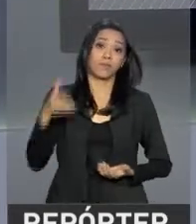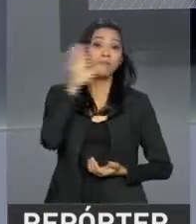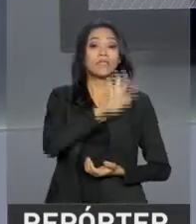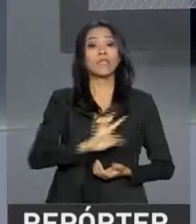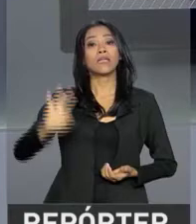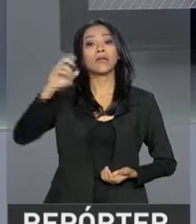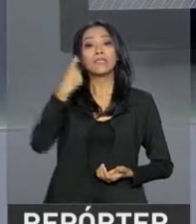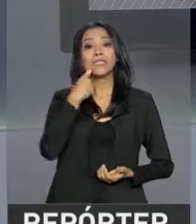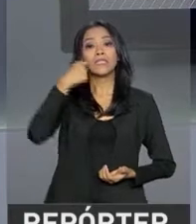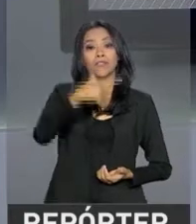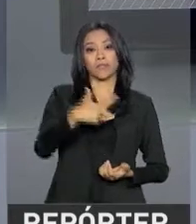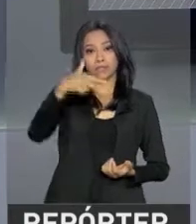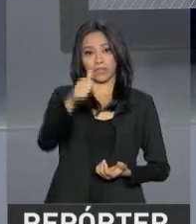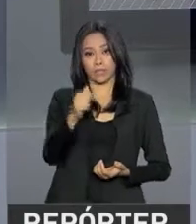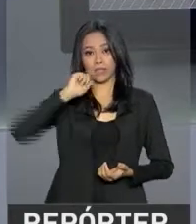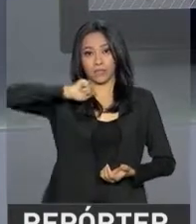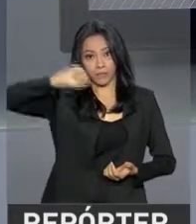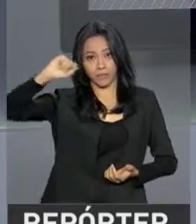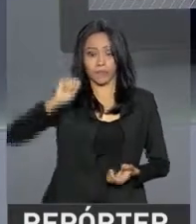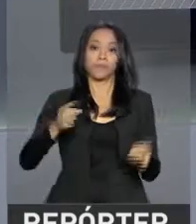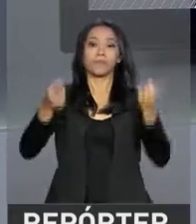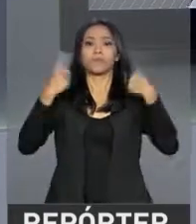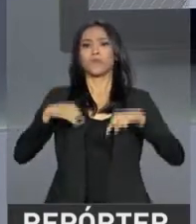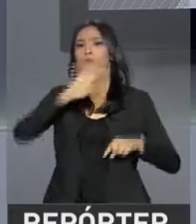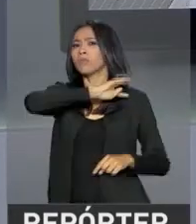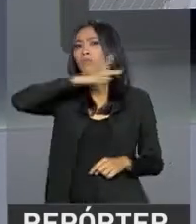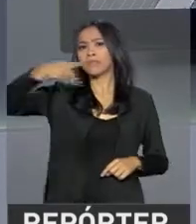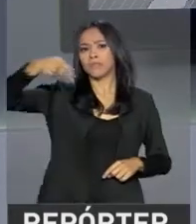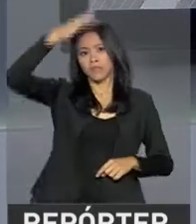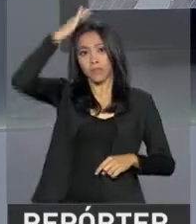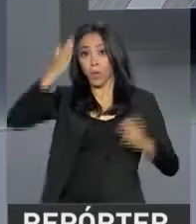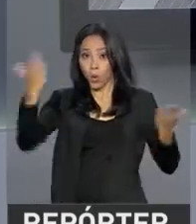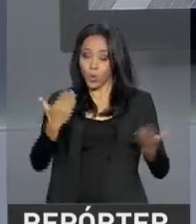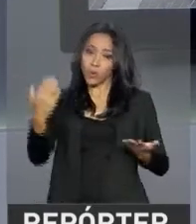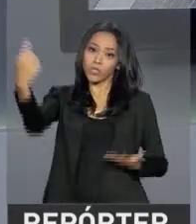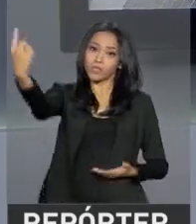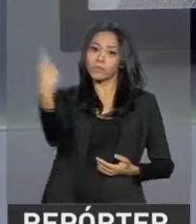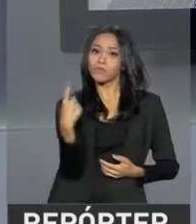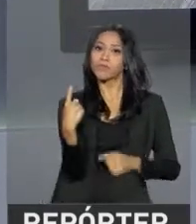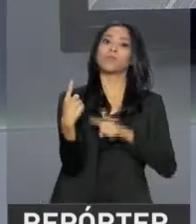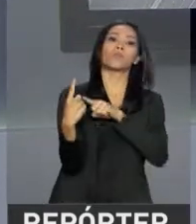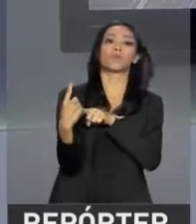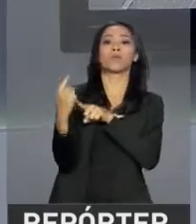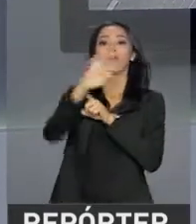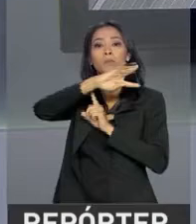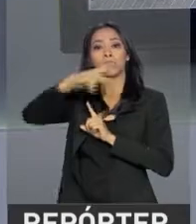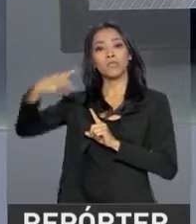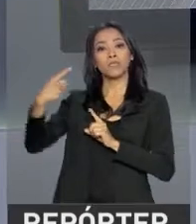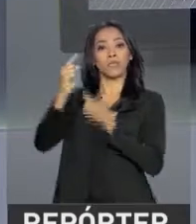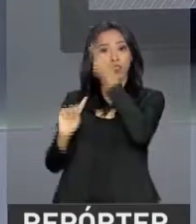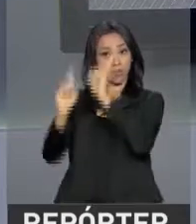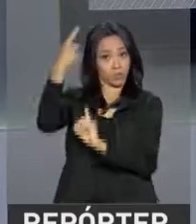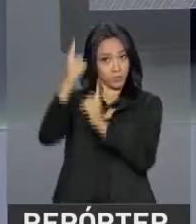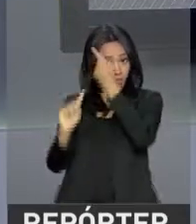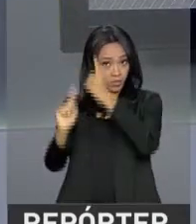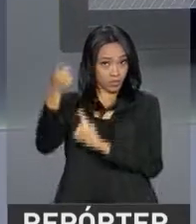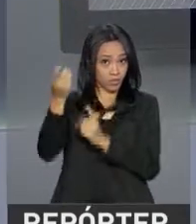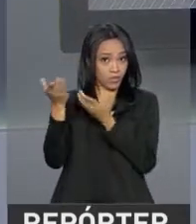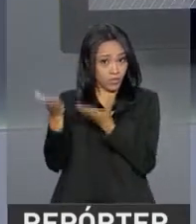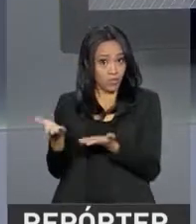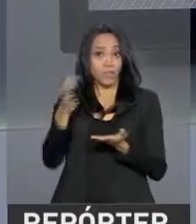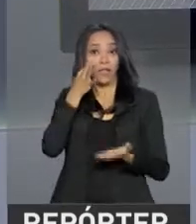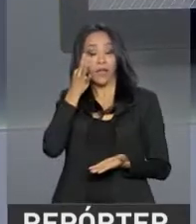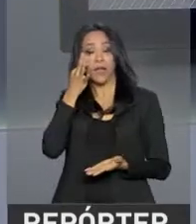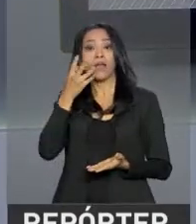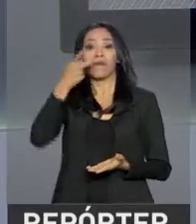sexta-feira 27 de abril michel temer recebe hoje no palácio do planalto o presidente do chile sebastián pinheiro que está em